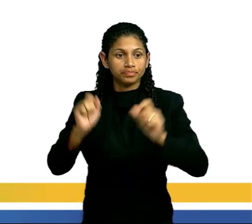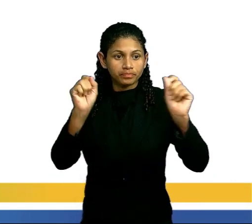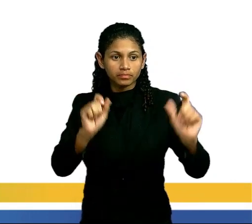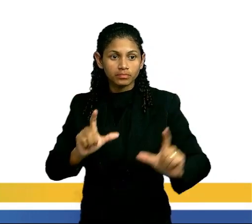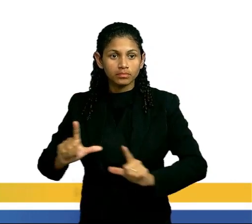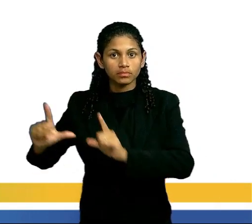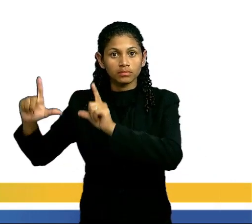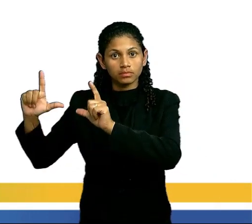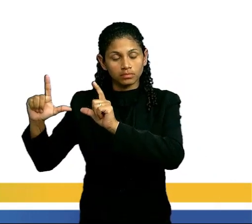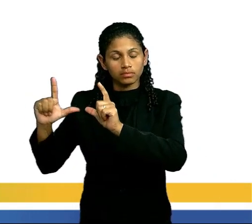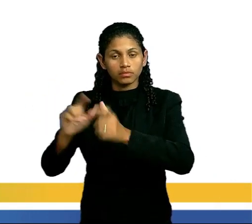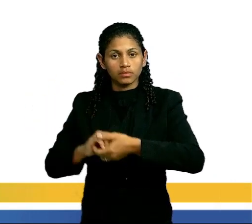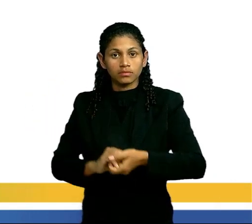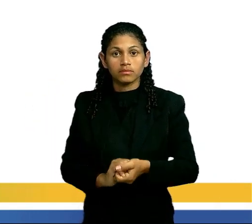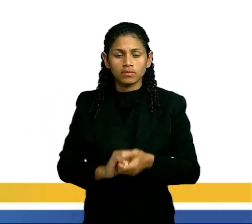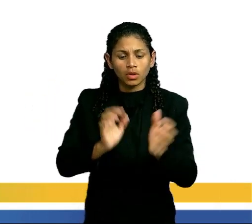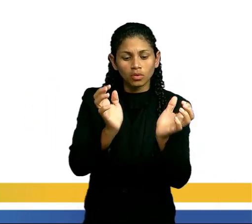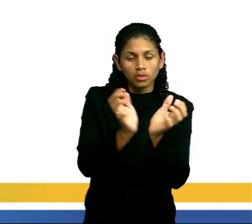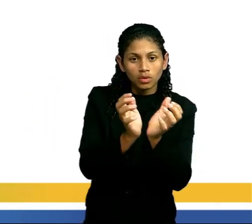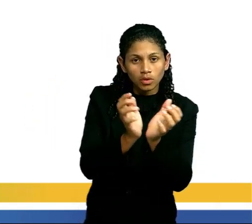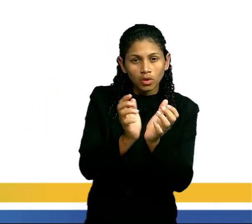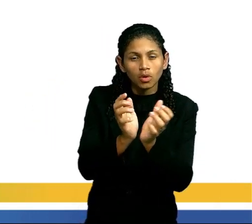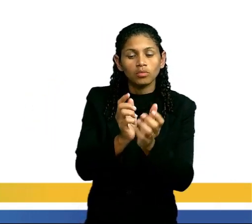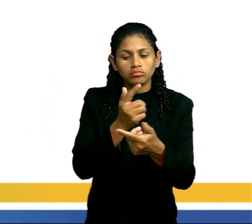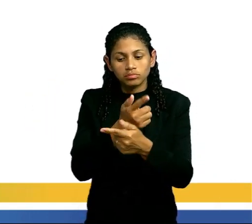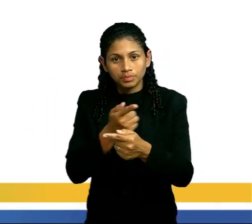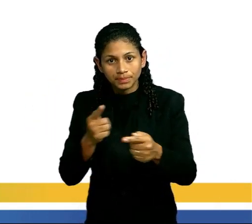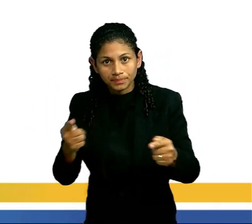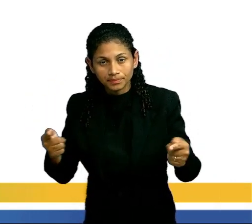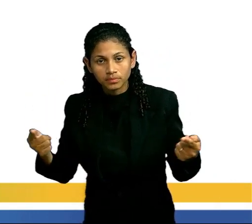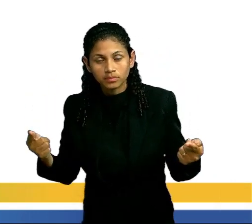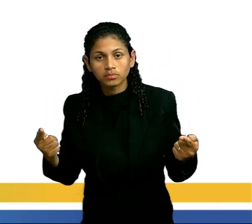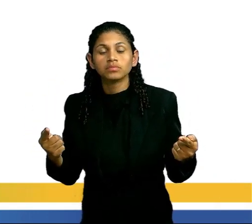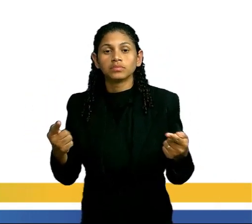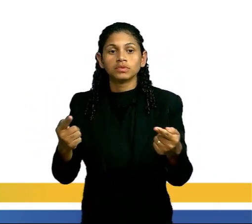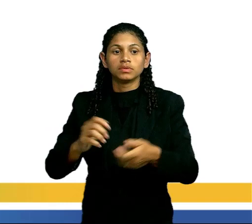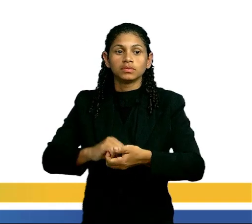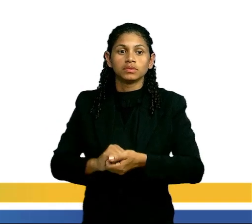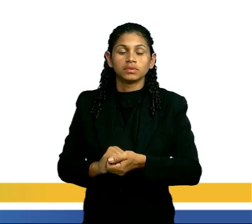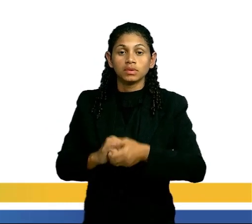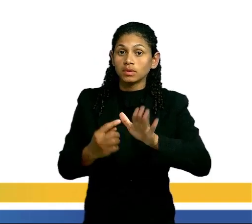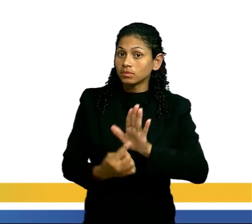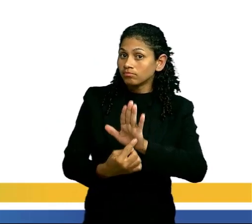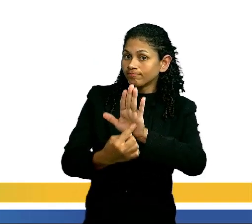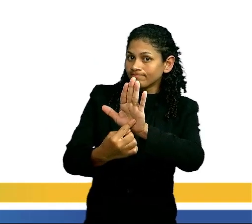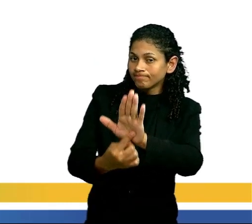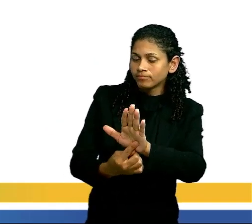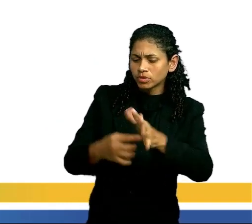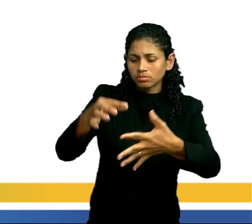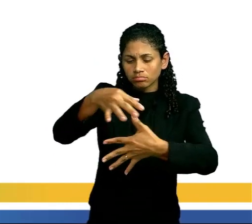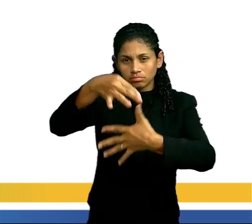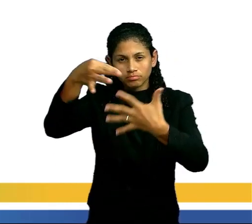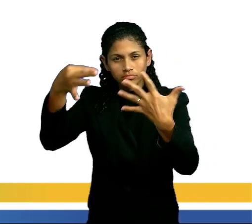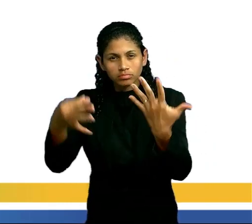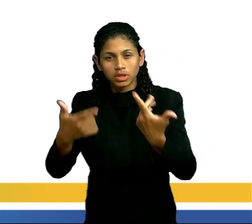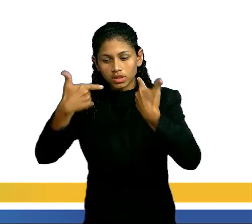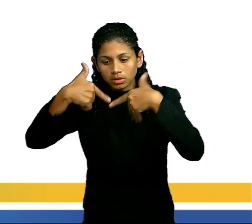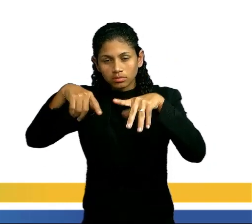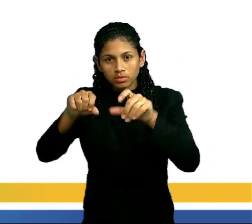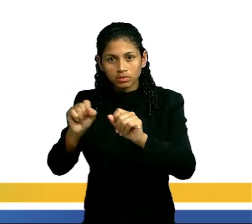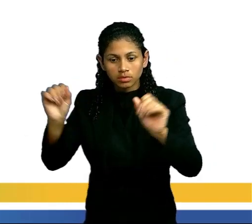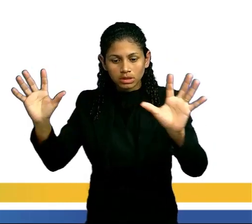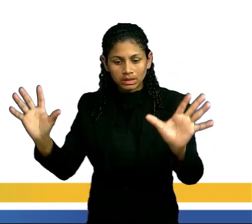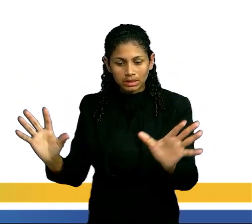slide. A classe gramatical invariável das conjunções apresenta elementos linguísticos que